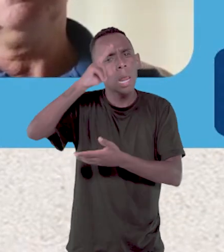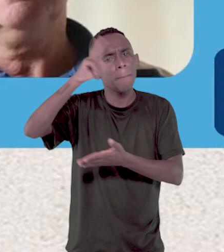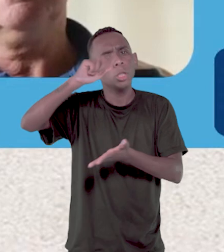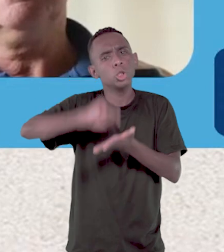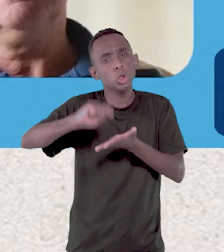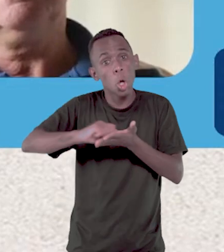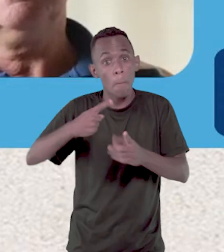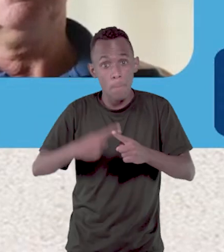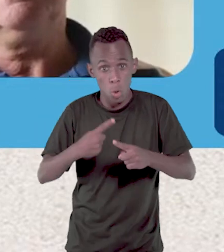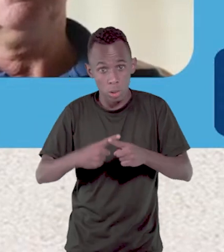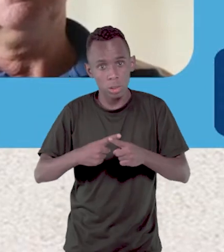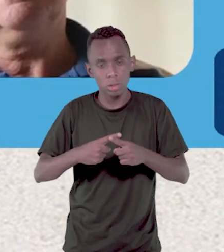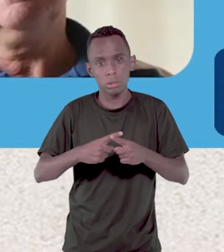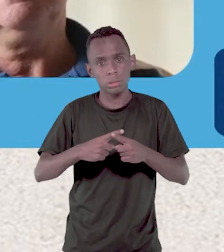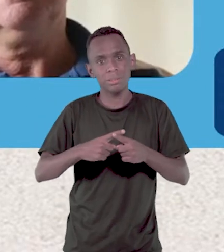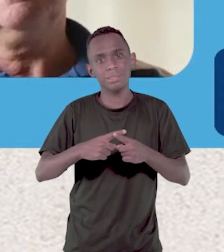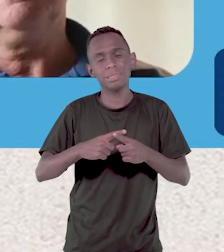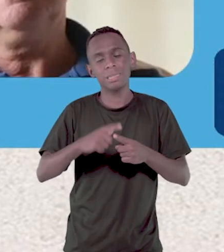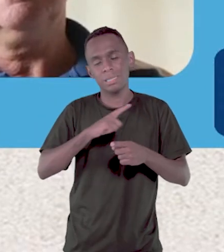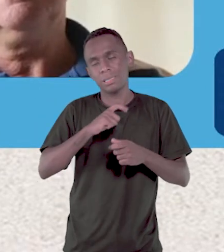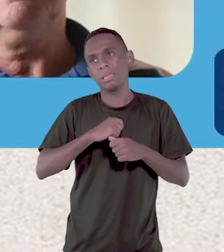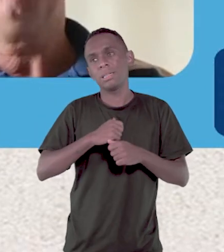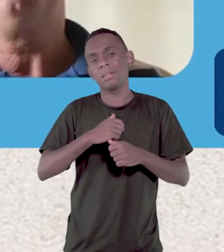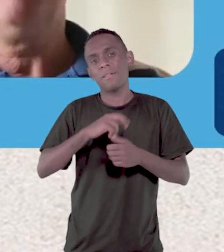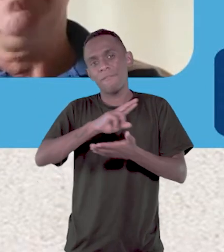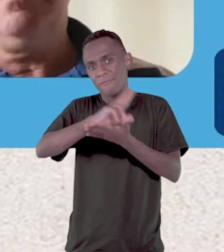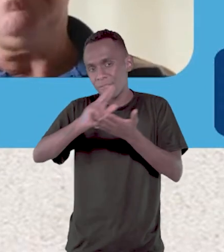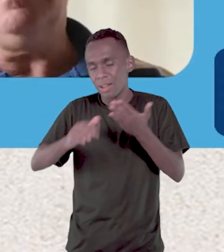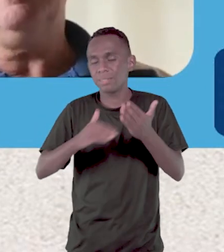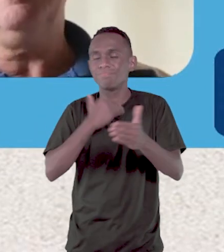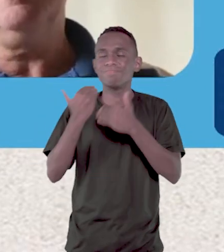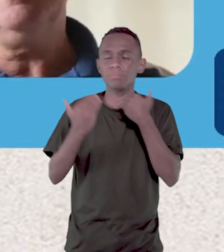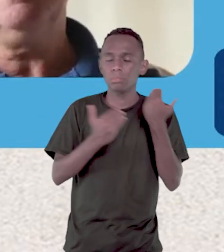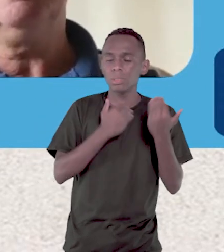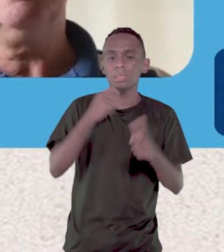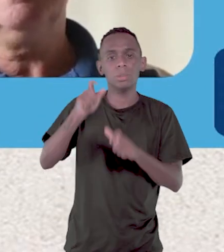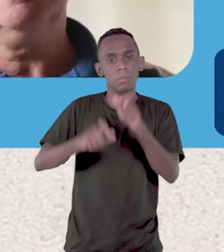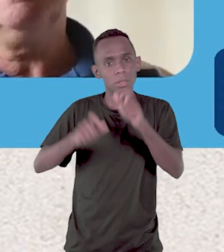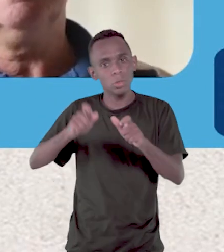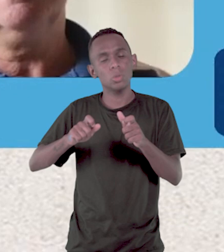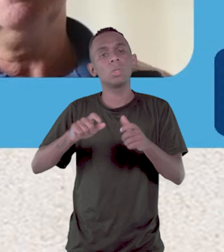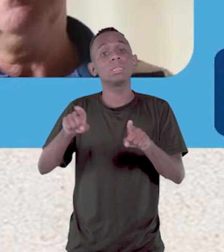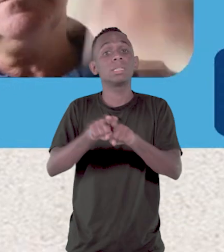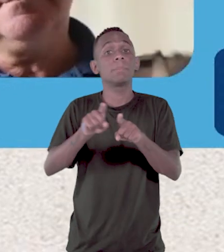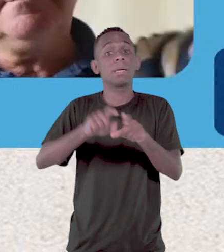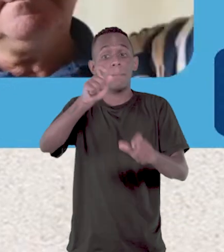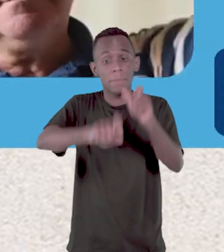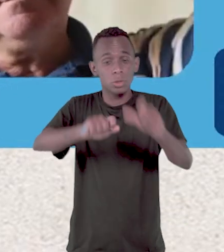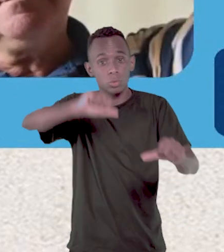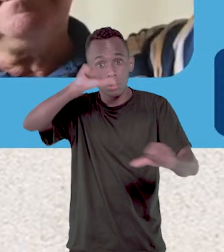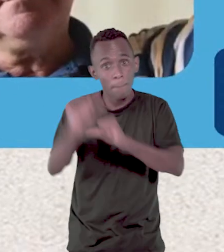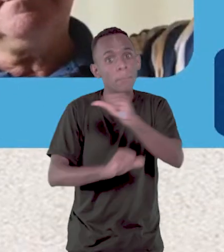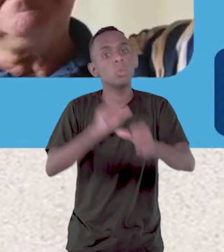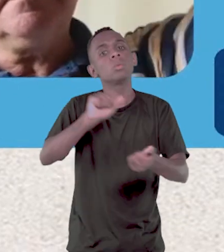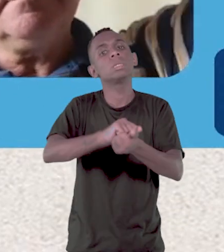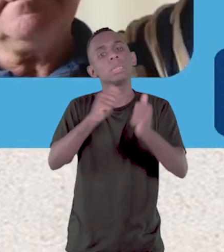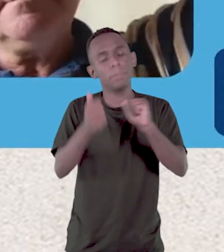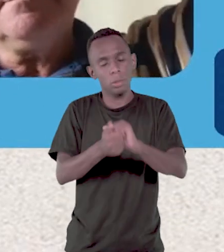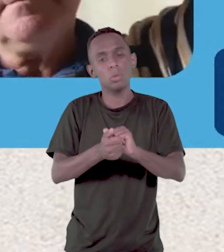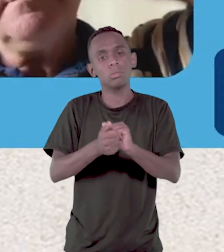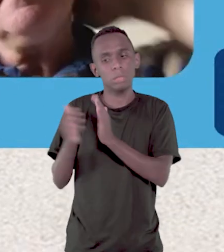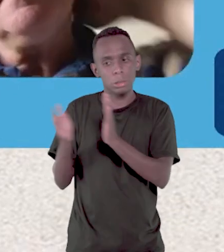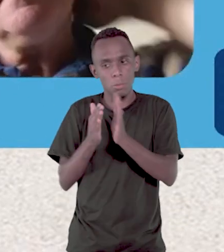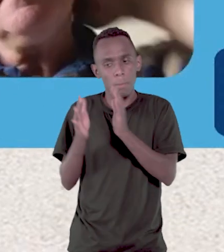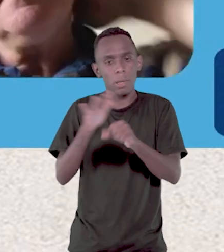escrevendo, porque também muita gente se foi, sim, muita gente se transformou nesse período,